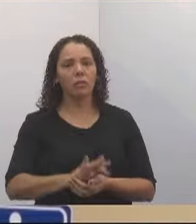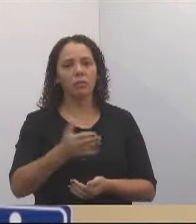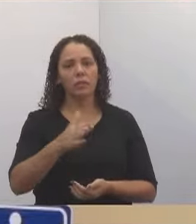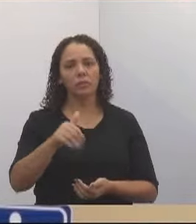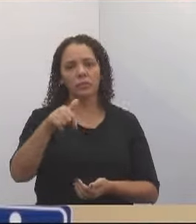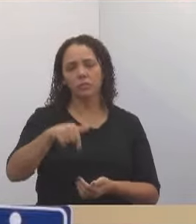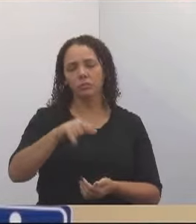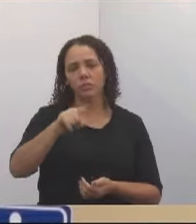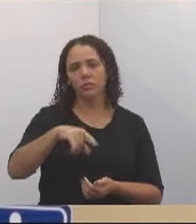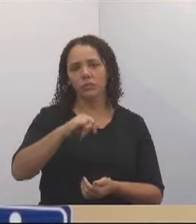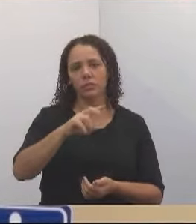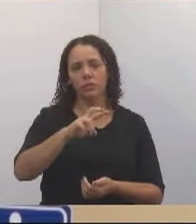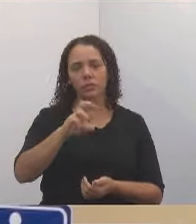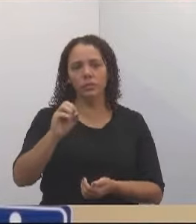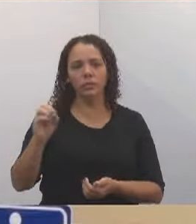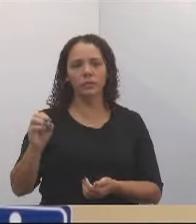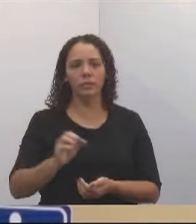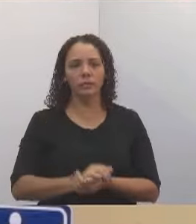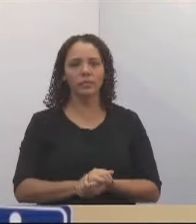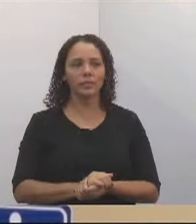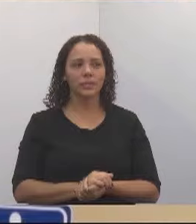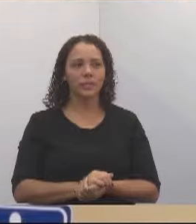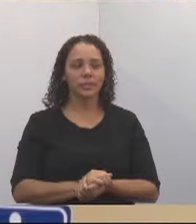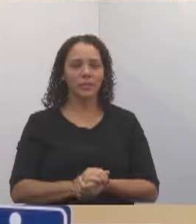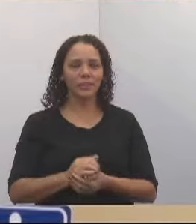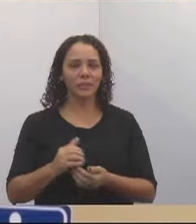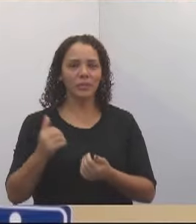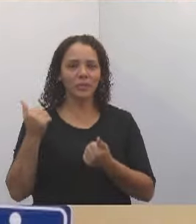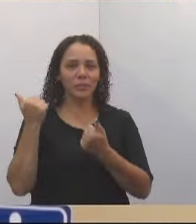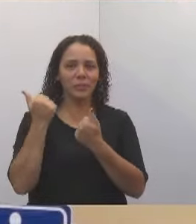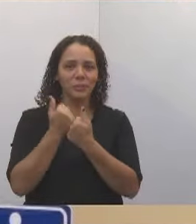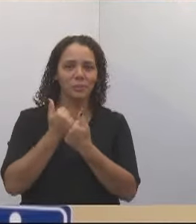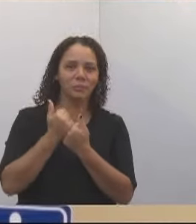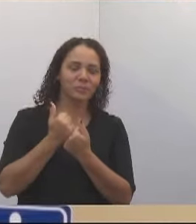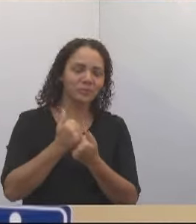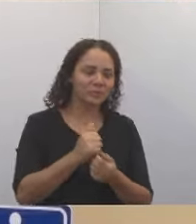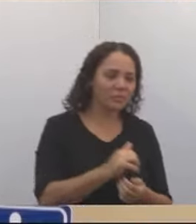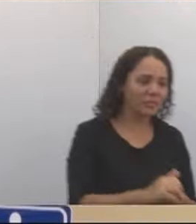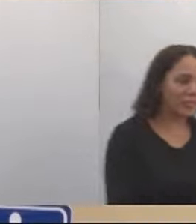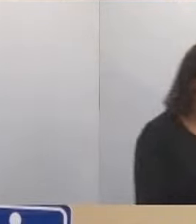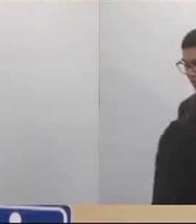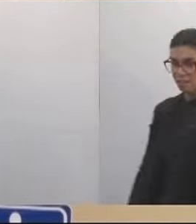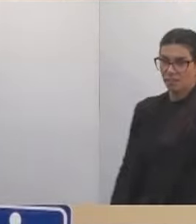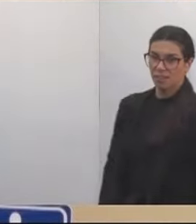brasileiro. E aí vai pegar de assessor,